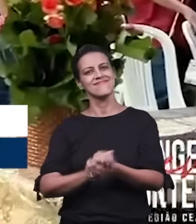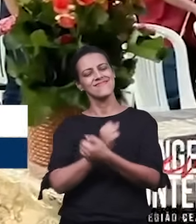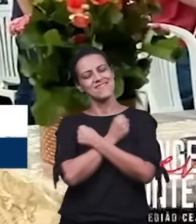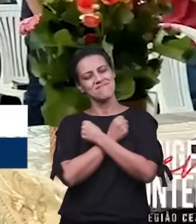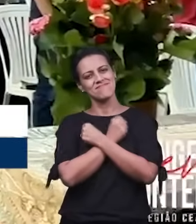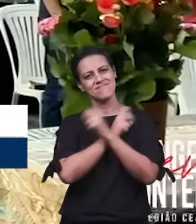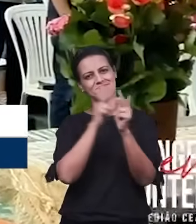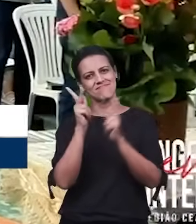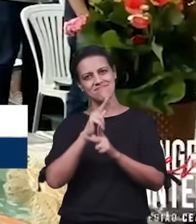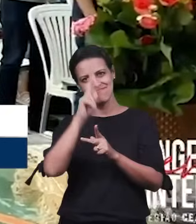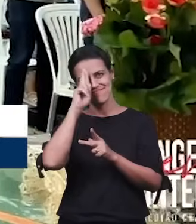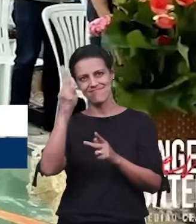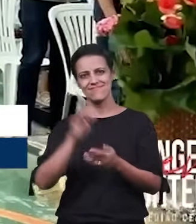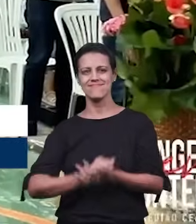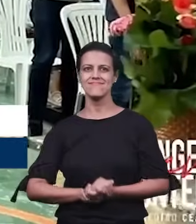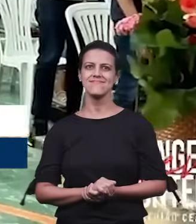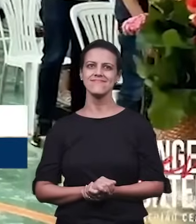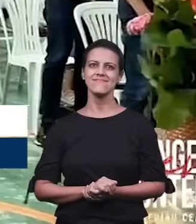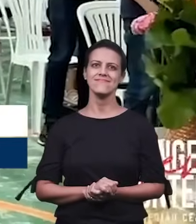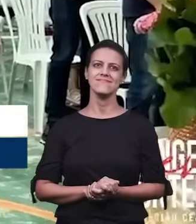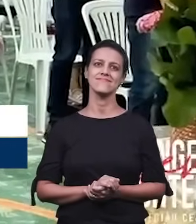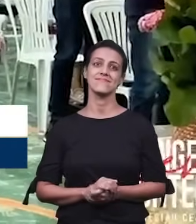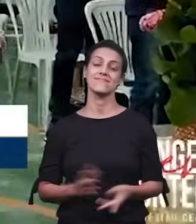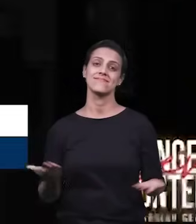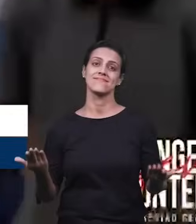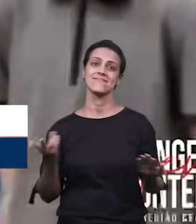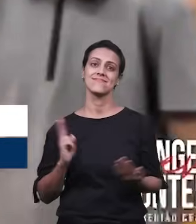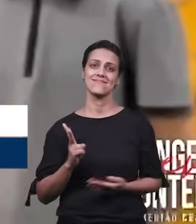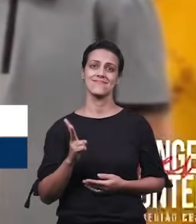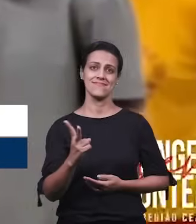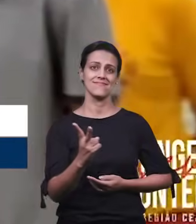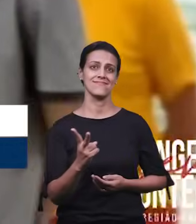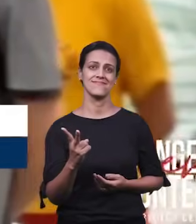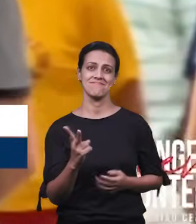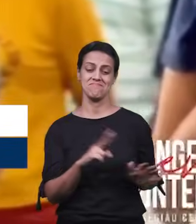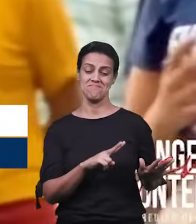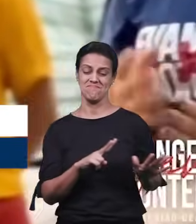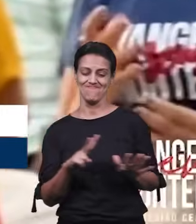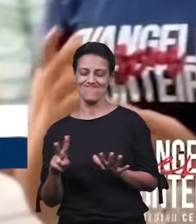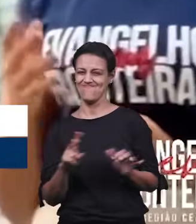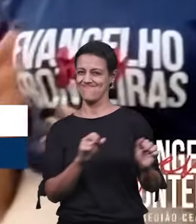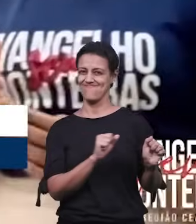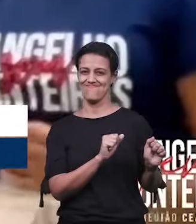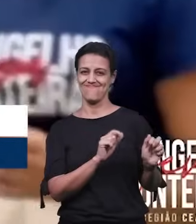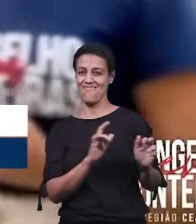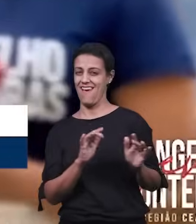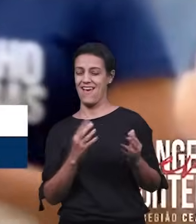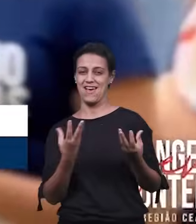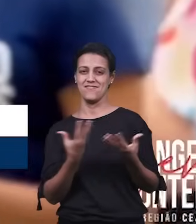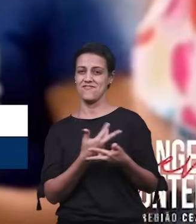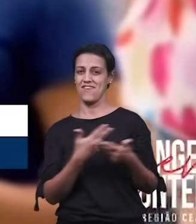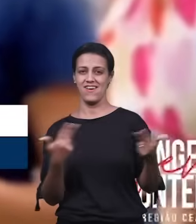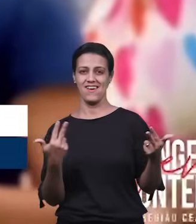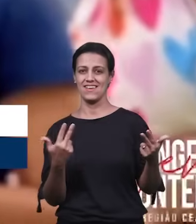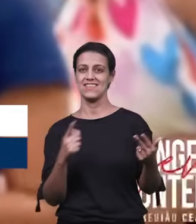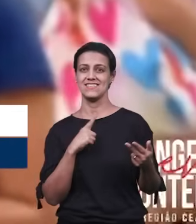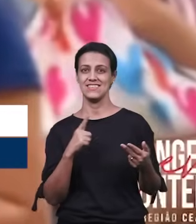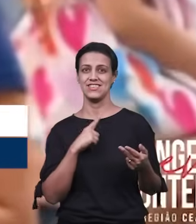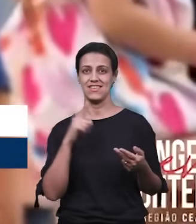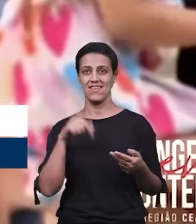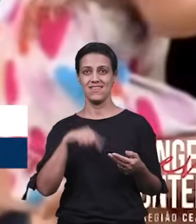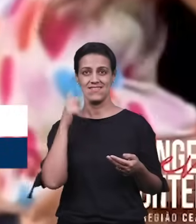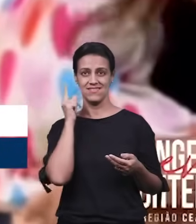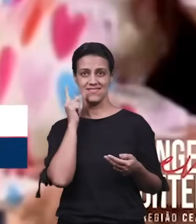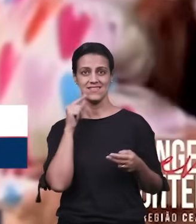semana cheia de atividades aqui na região Ceará, tivemos com muita alegria o Evangelho Sem Fronteiras pela primeira vez no bairro